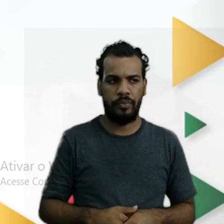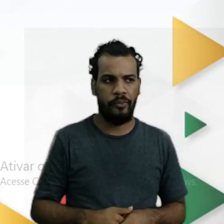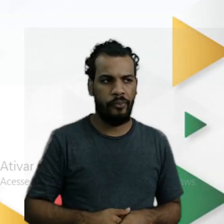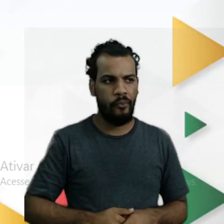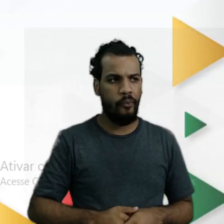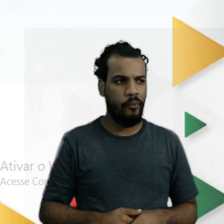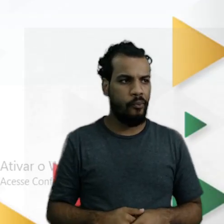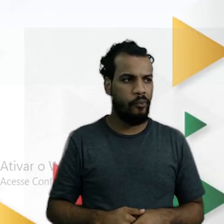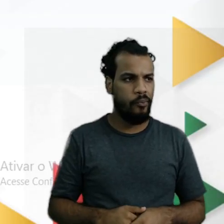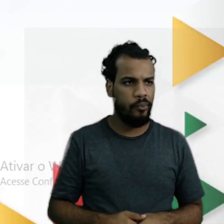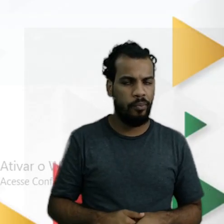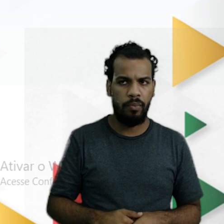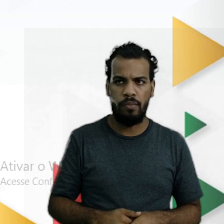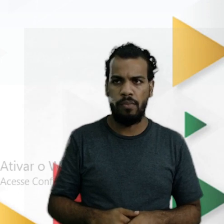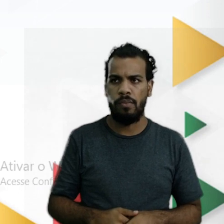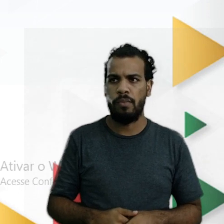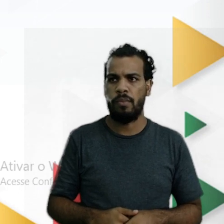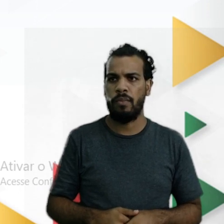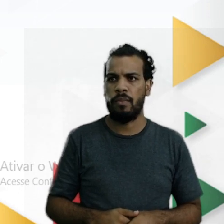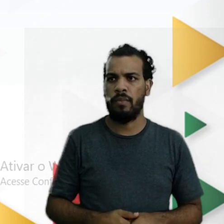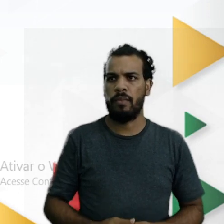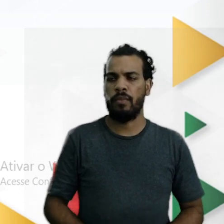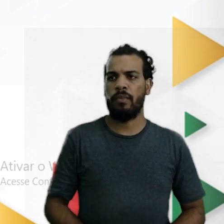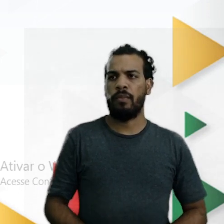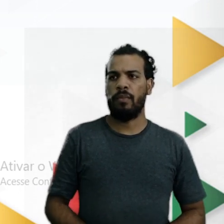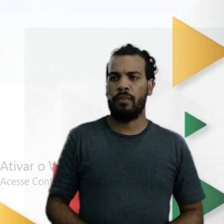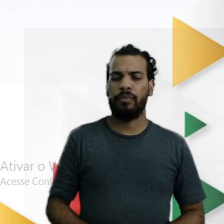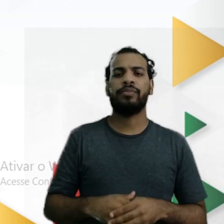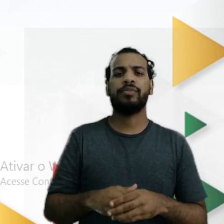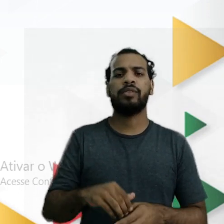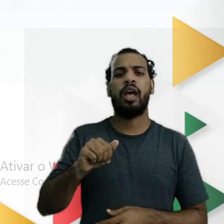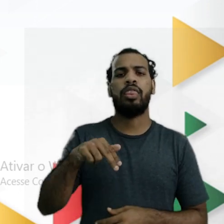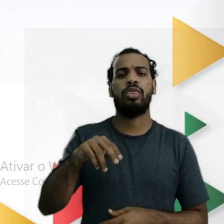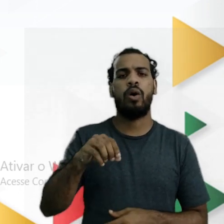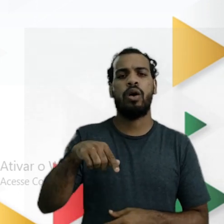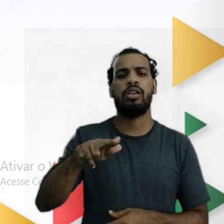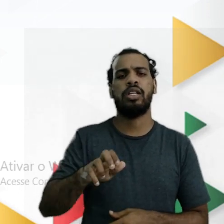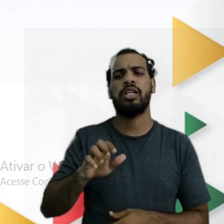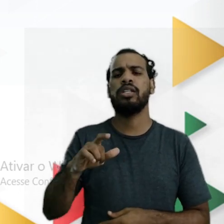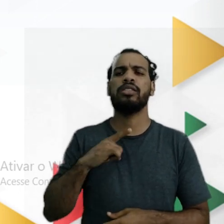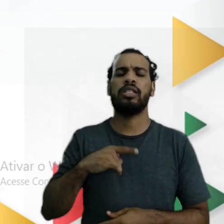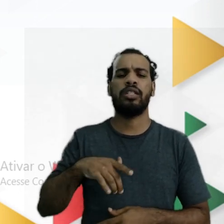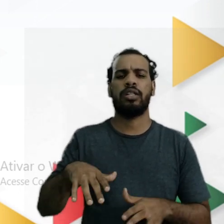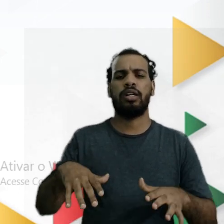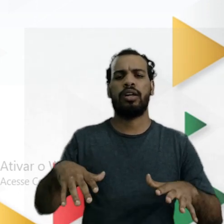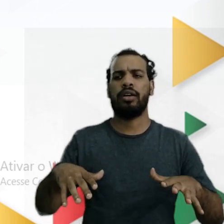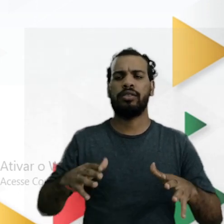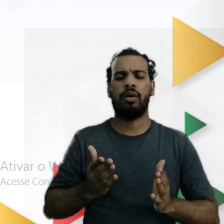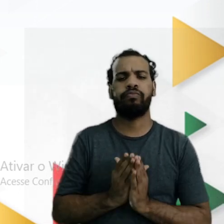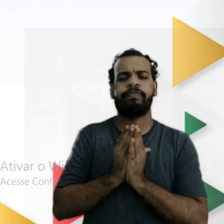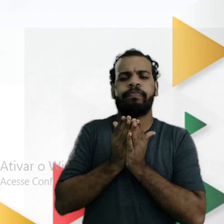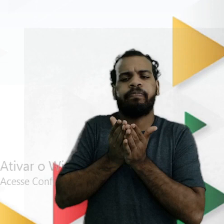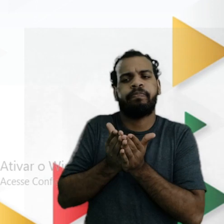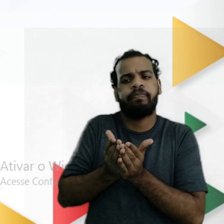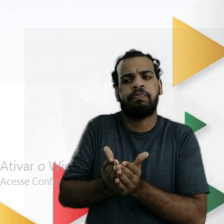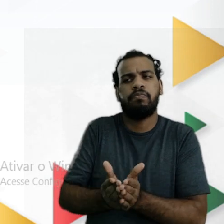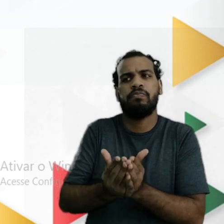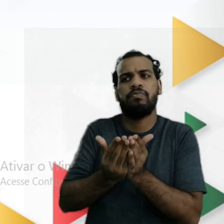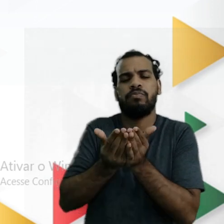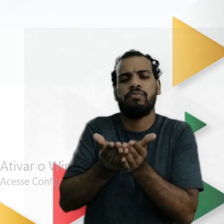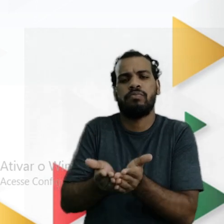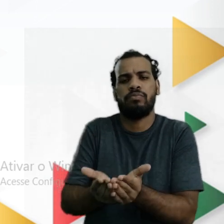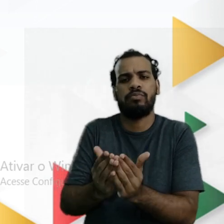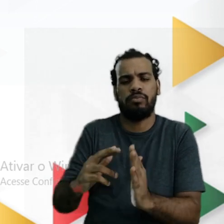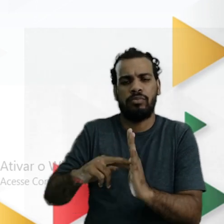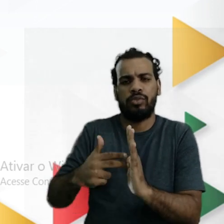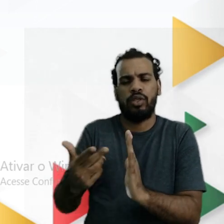no final, Anal, né? isso anal que retrata o quê? Da questão de Da água, de embarcação. embarcação.